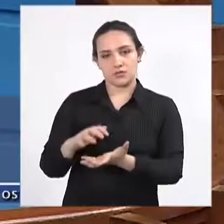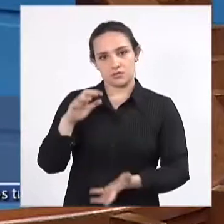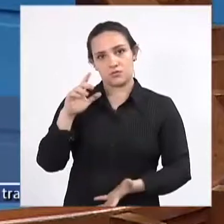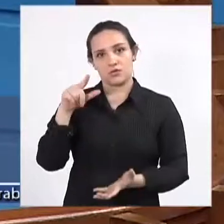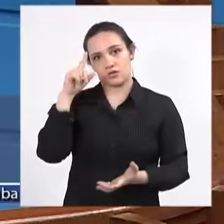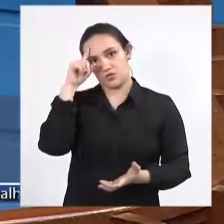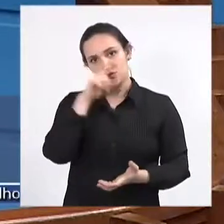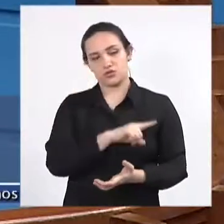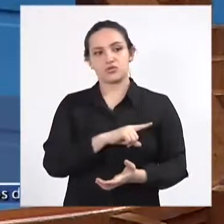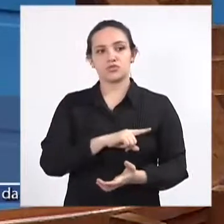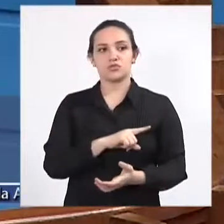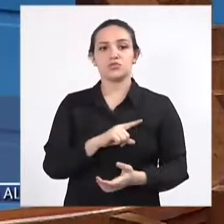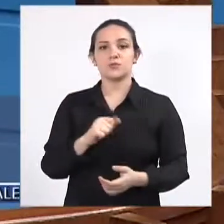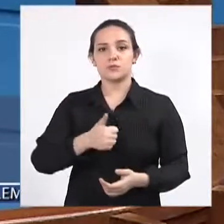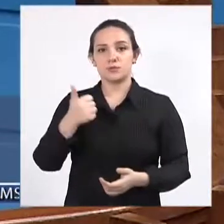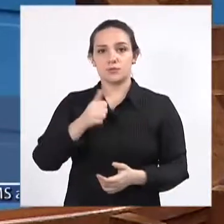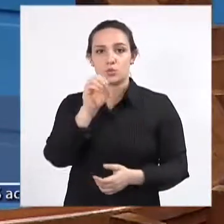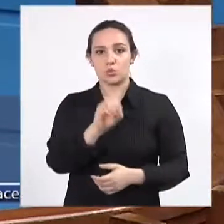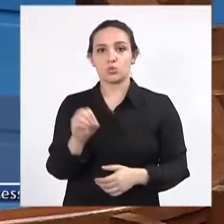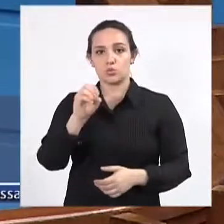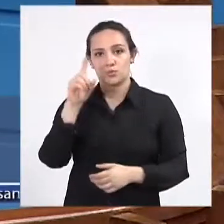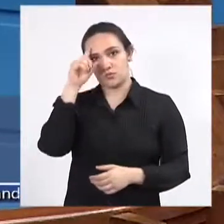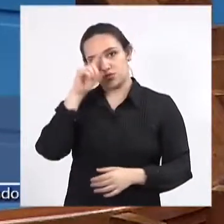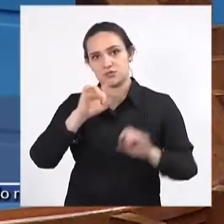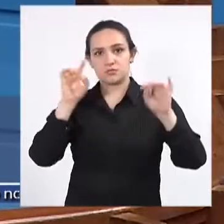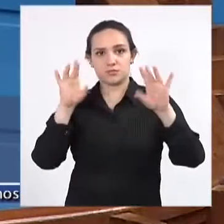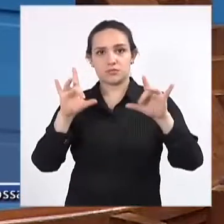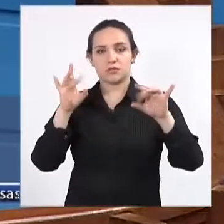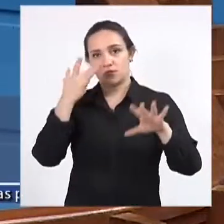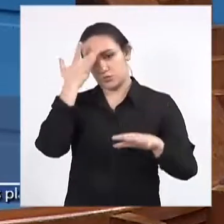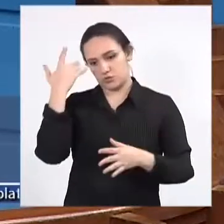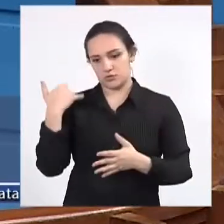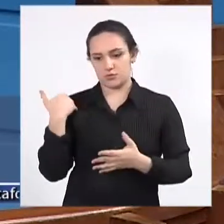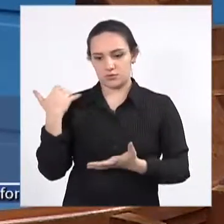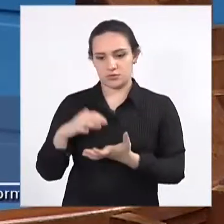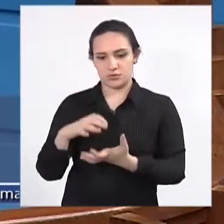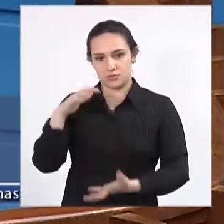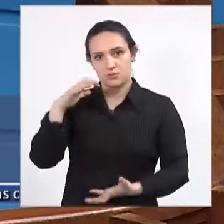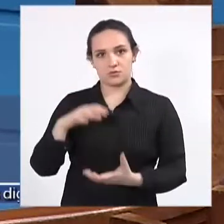outubro, é dia do idoso. E